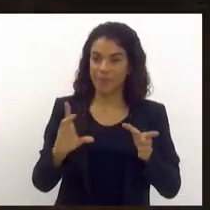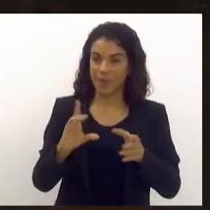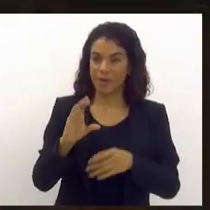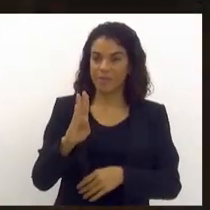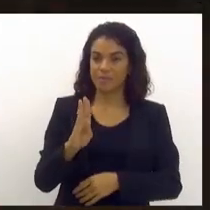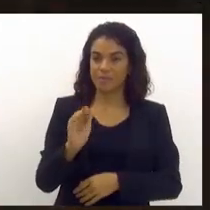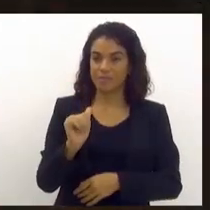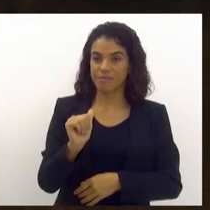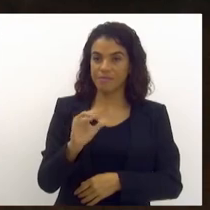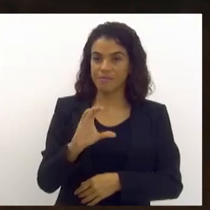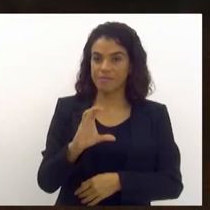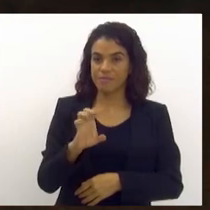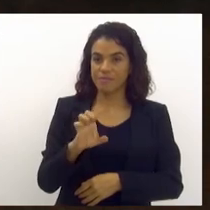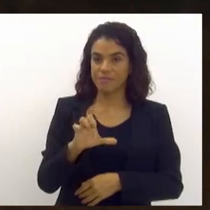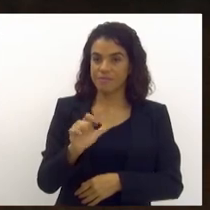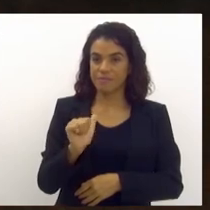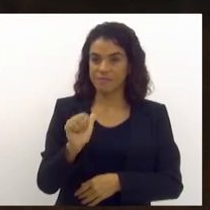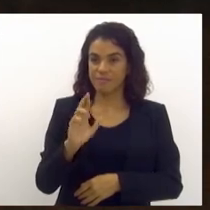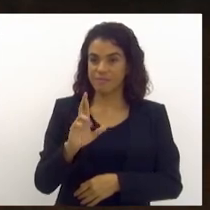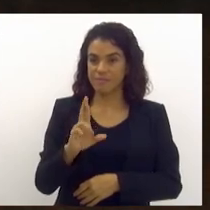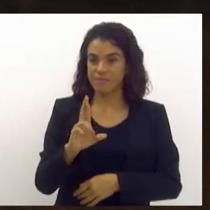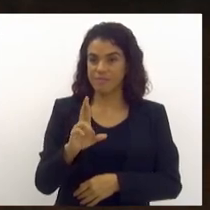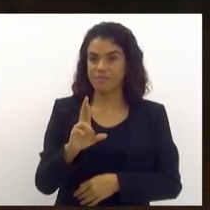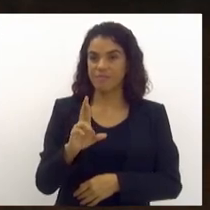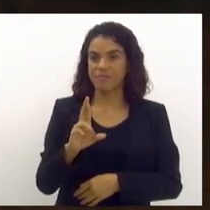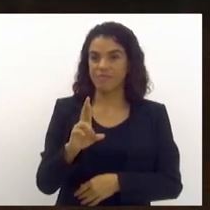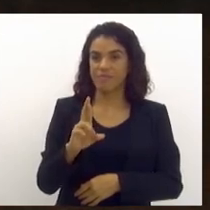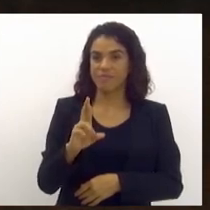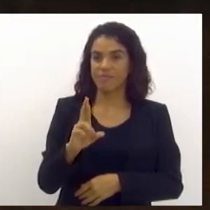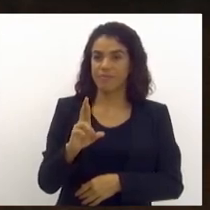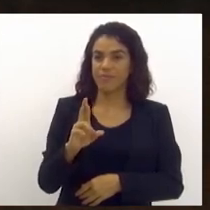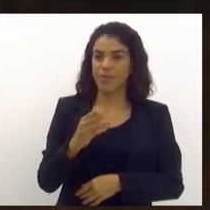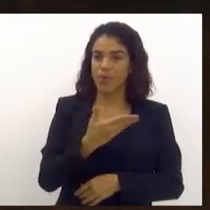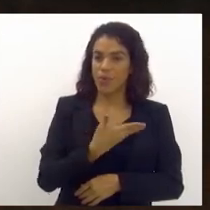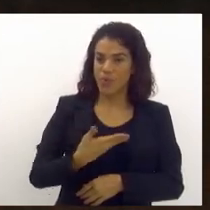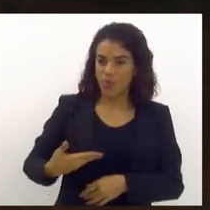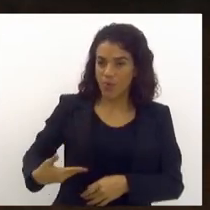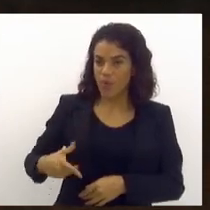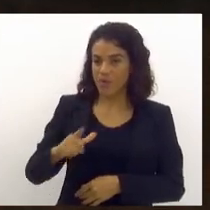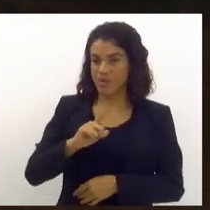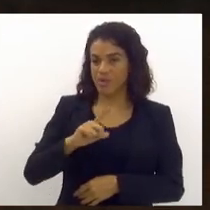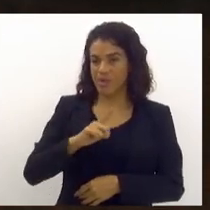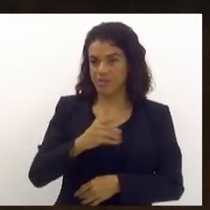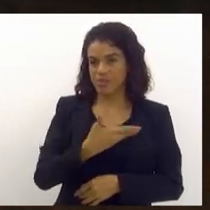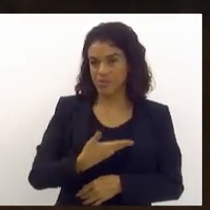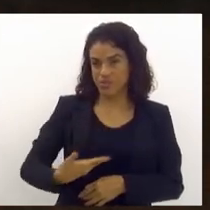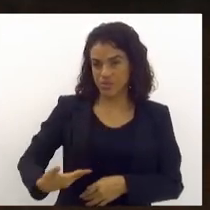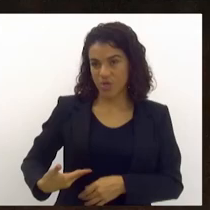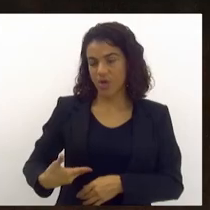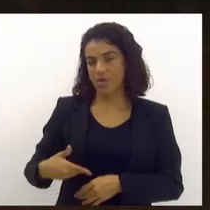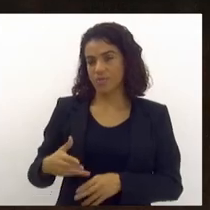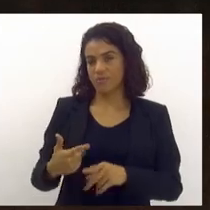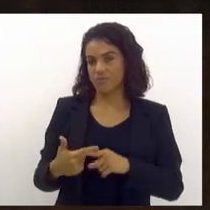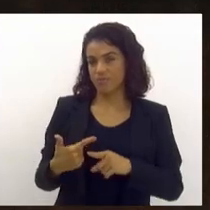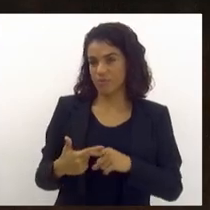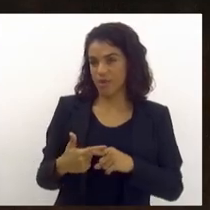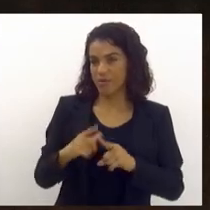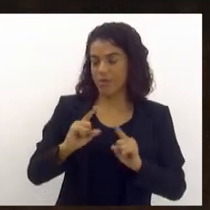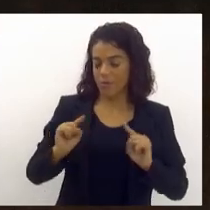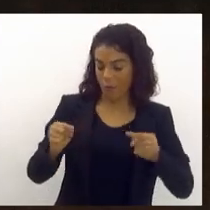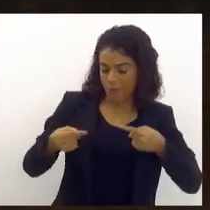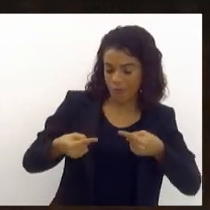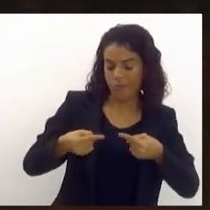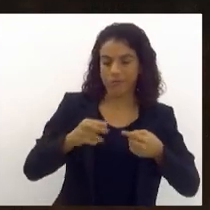eu comentava com Vossa Excelência que o governo tem muita sorte de ter uma oposição responsável. E eu